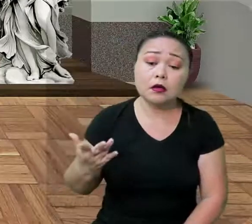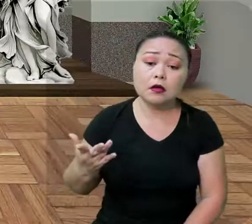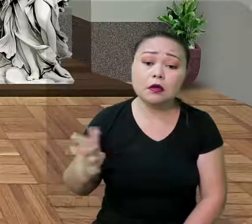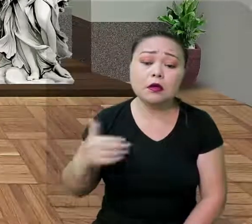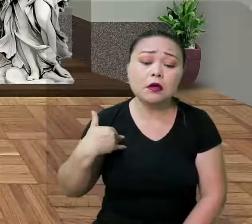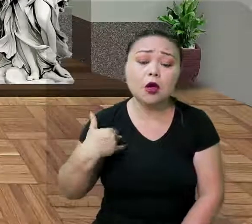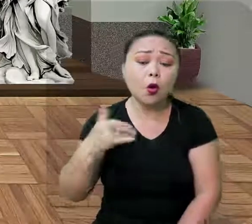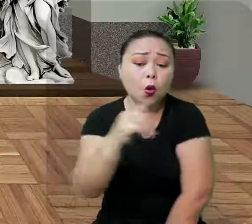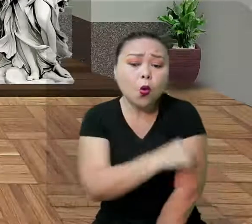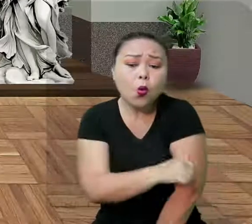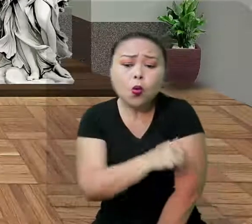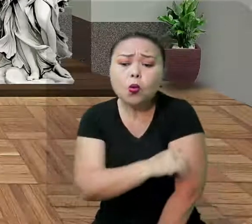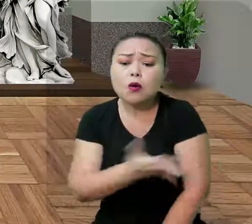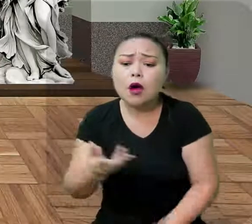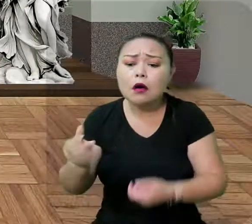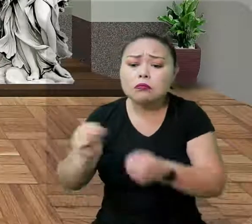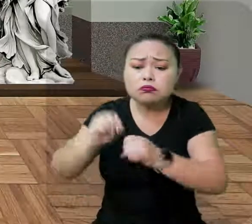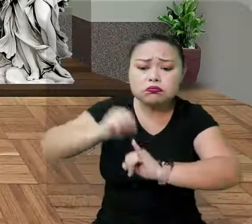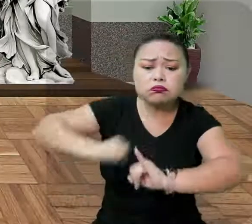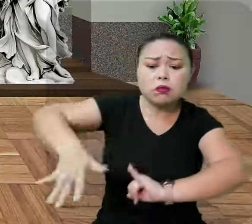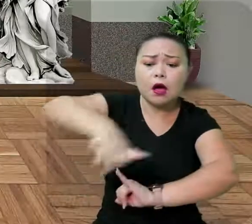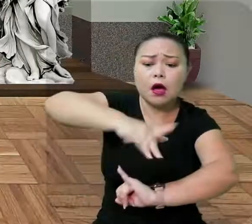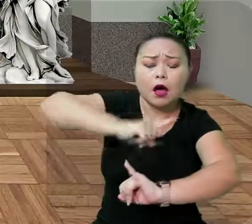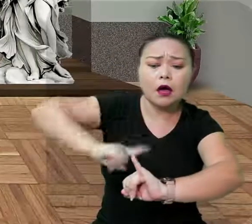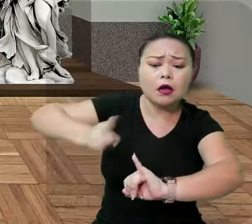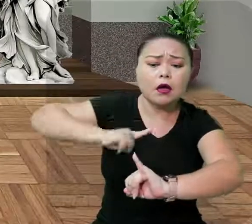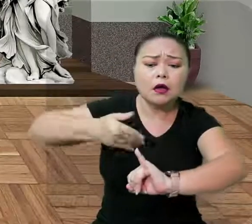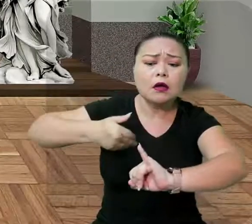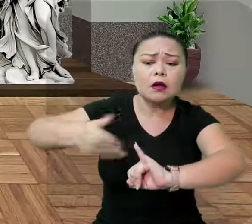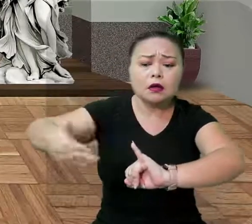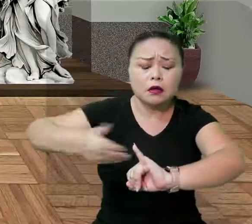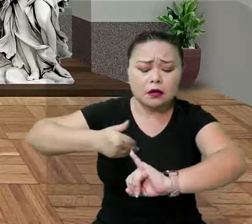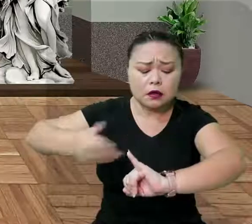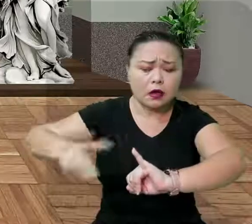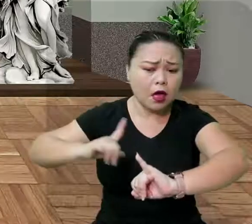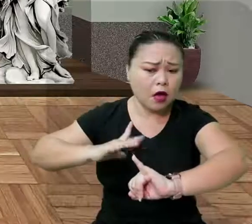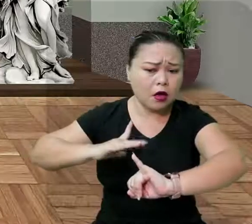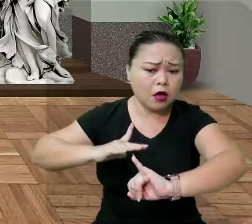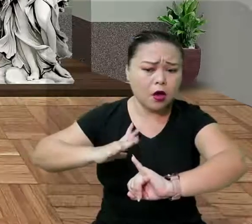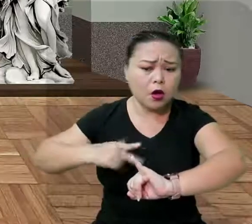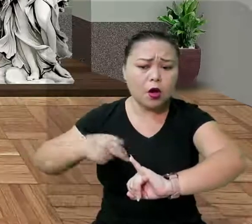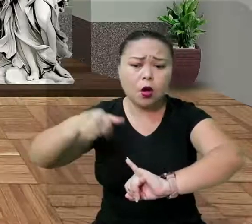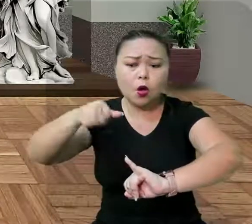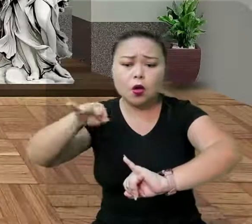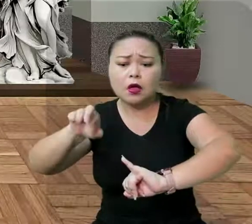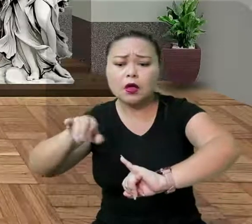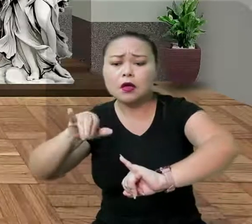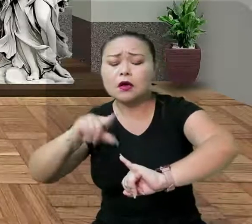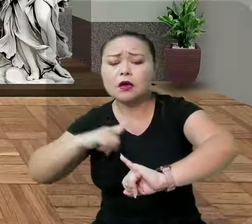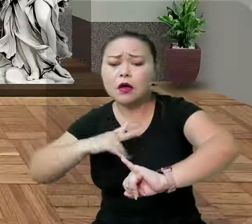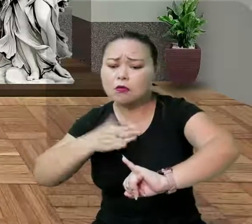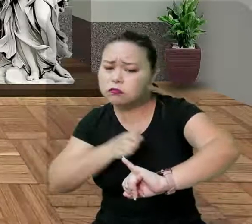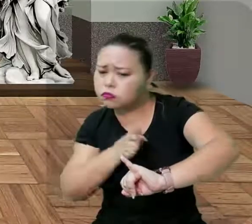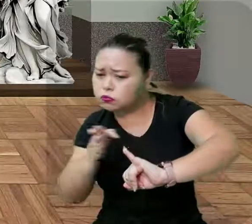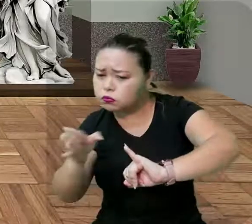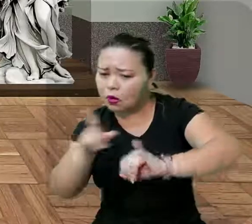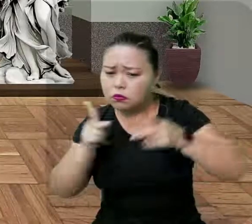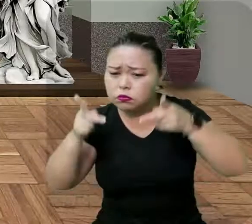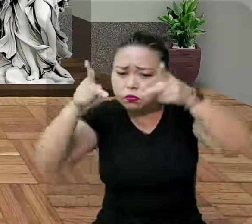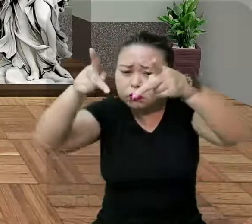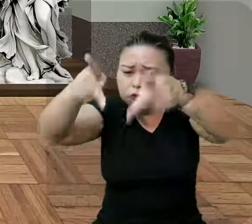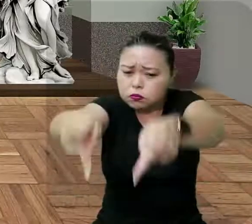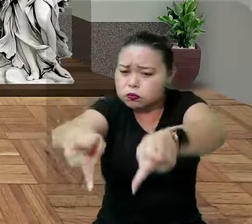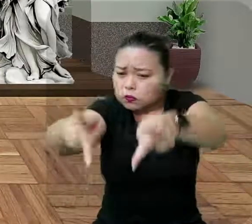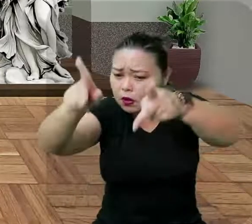no Rio de Janeiro a gente fundaram a ilha aquela Ilha que fica bem na divisa entre Niterói e Rio de Janeiro você passa na ponte